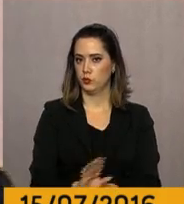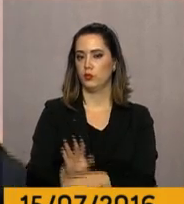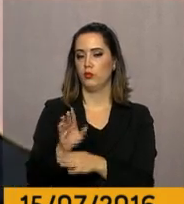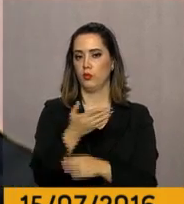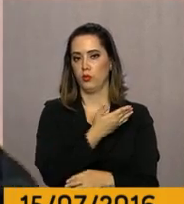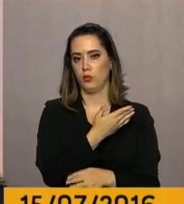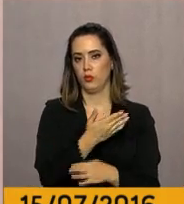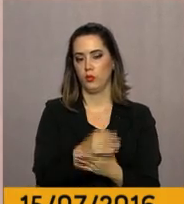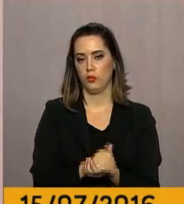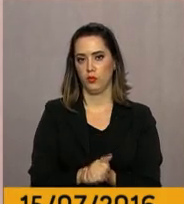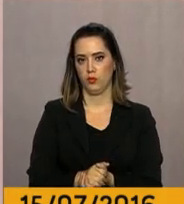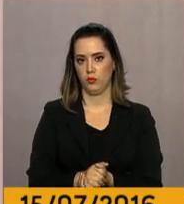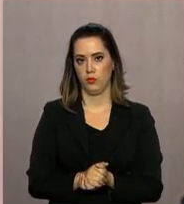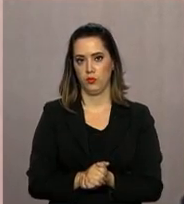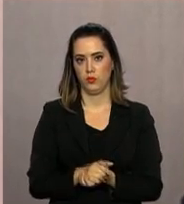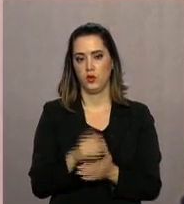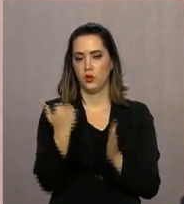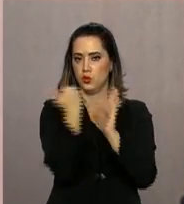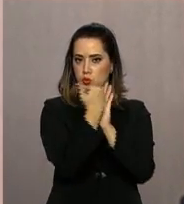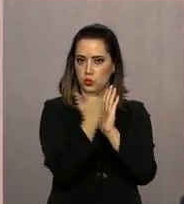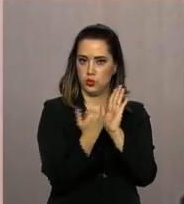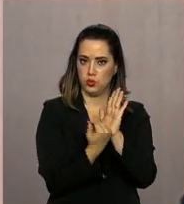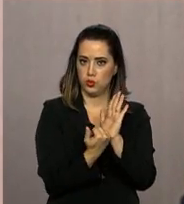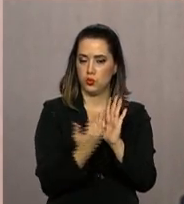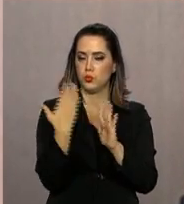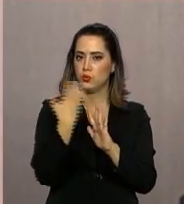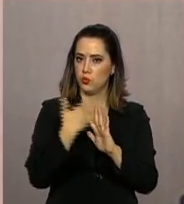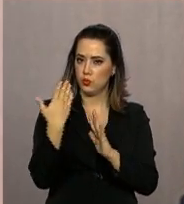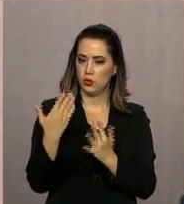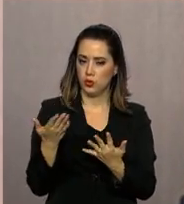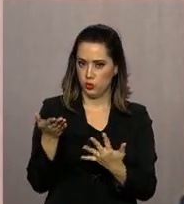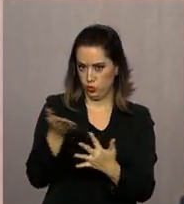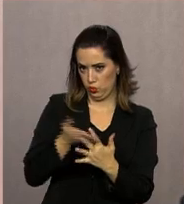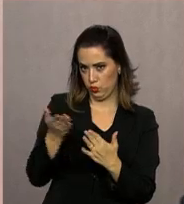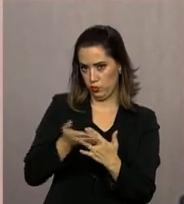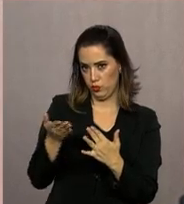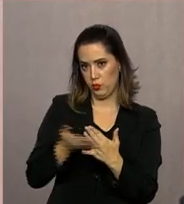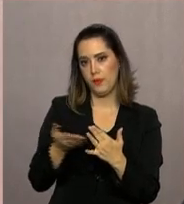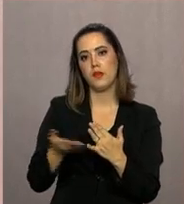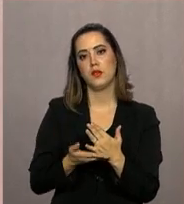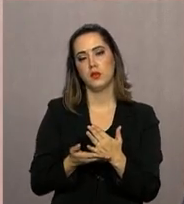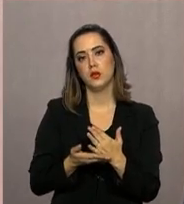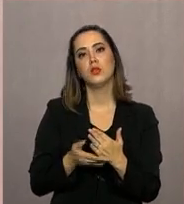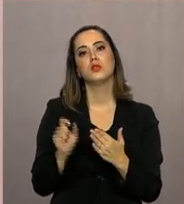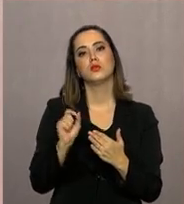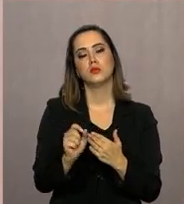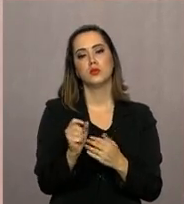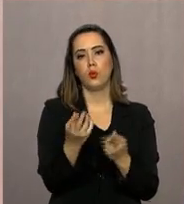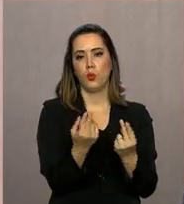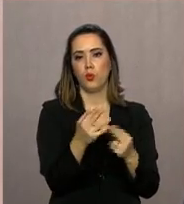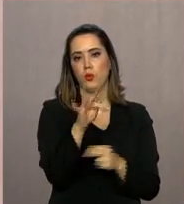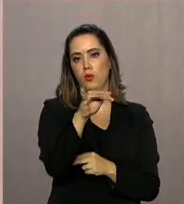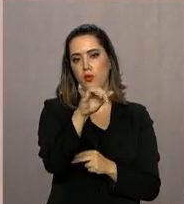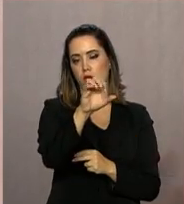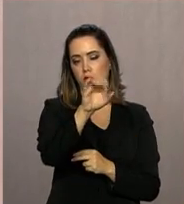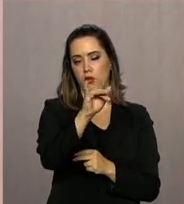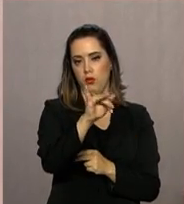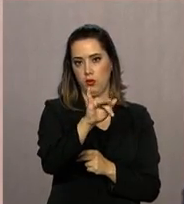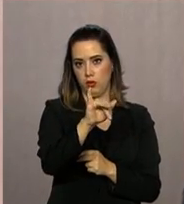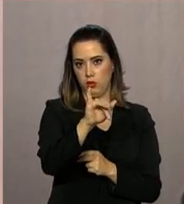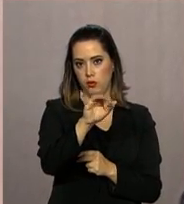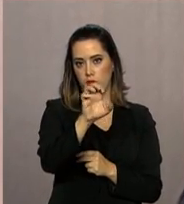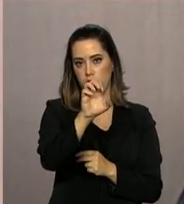por parte de programas de financiamento como o FIES. Essa discussão ela se dará